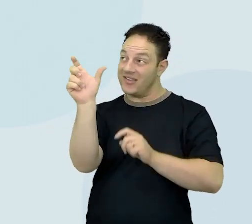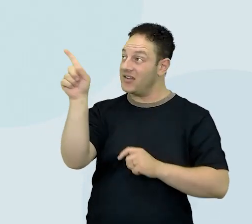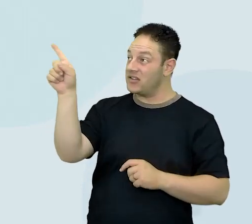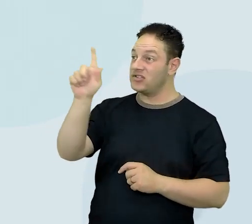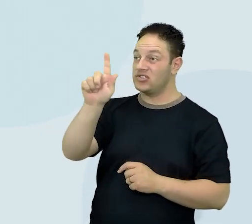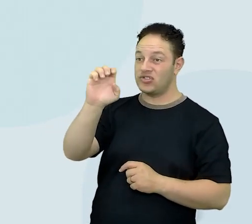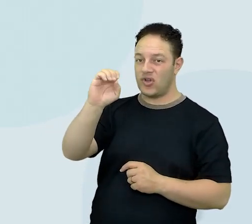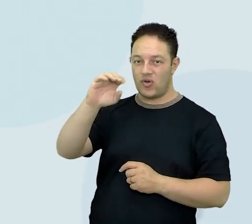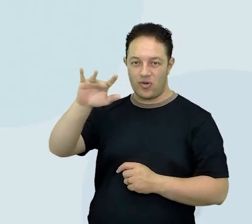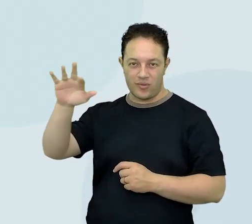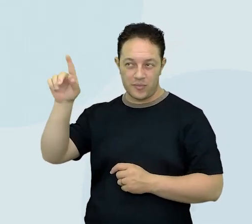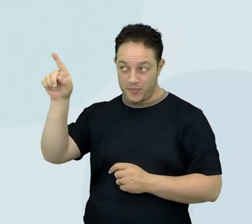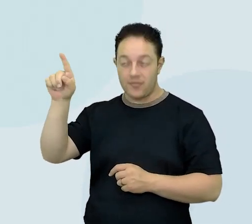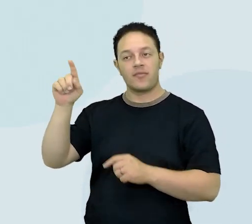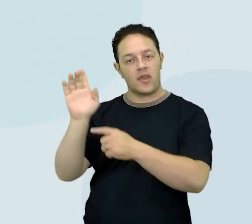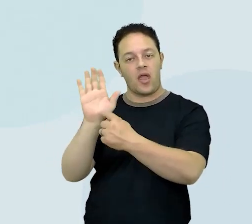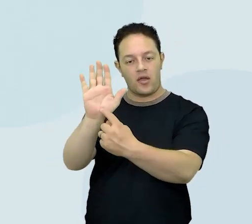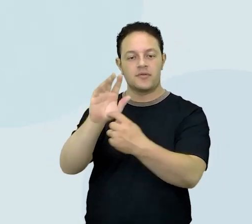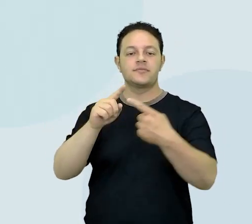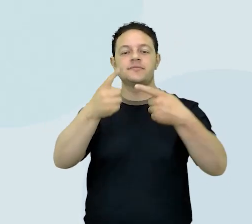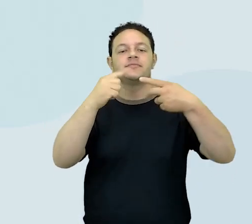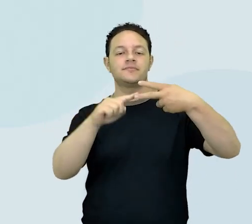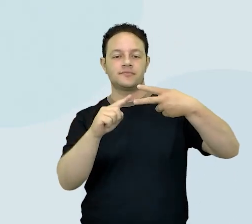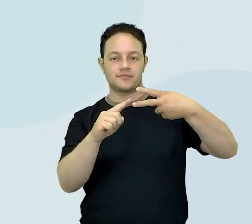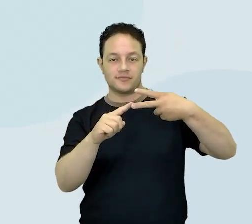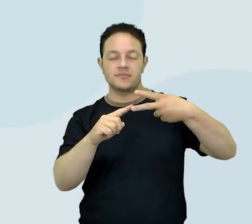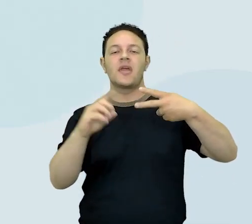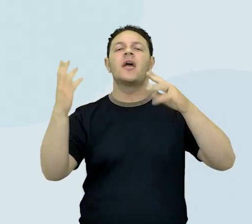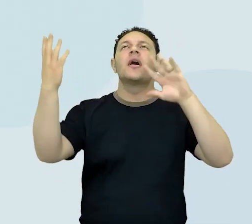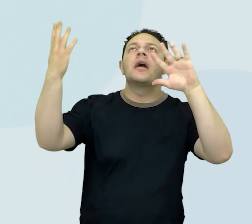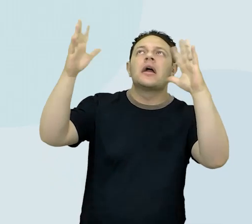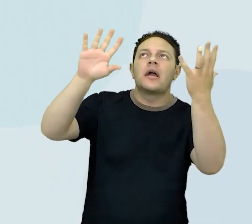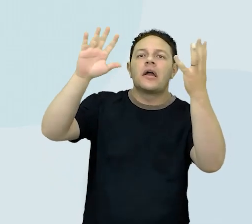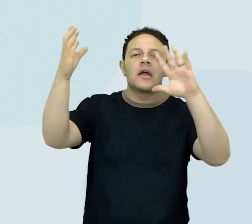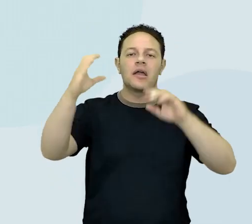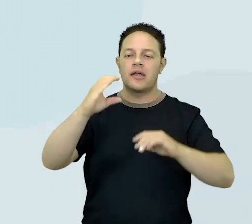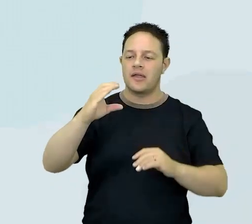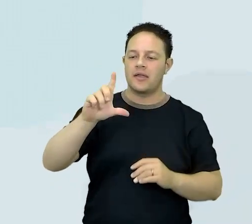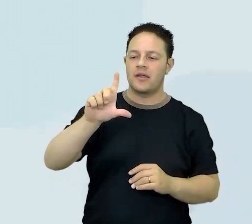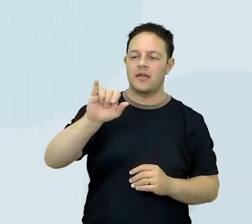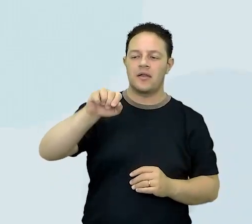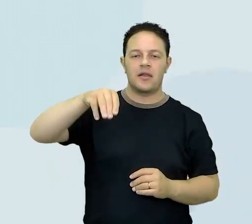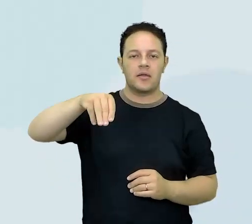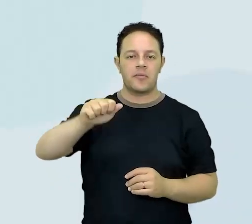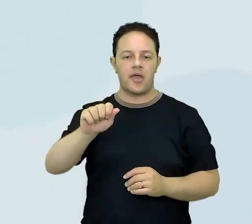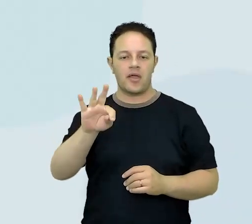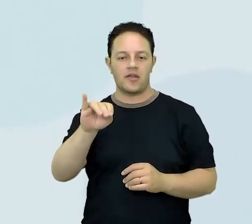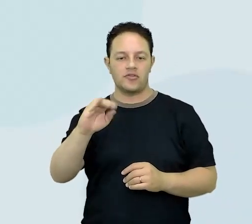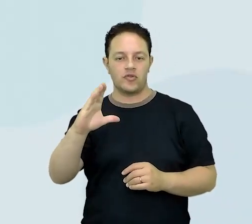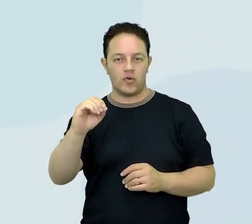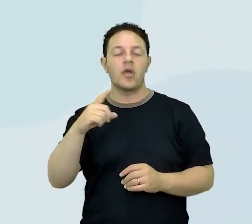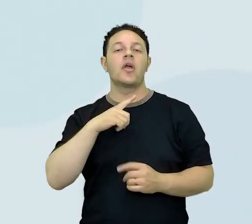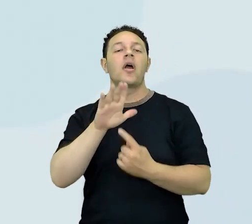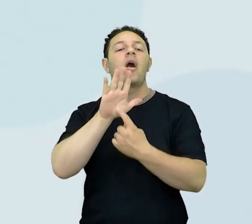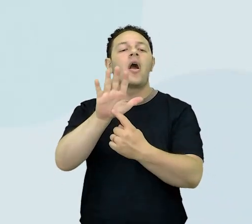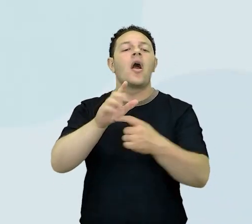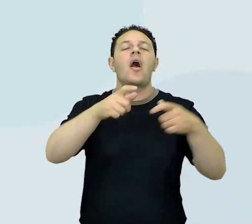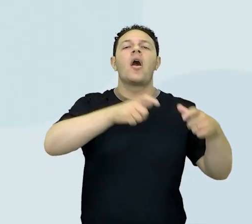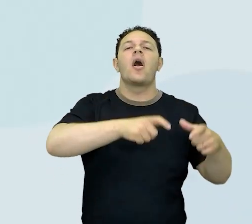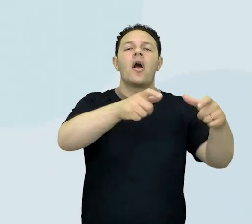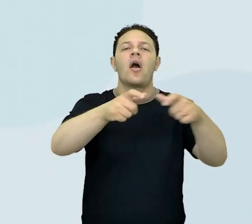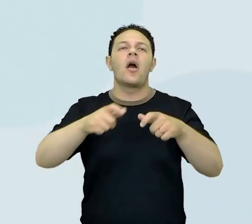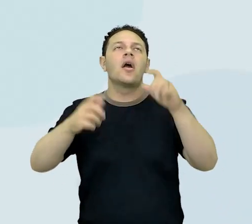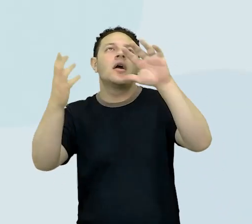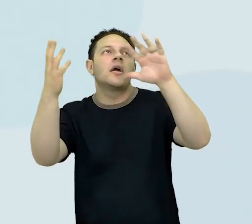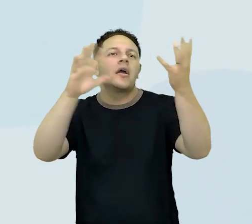vai mostrar isso para vocês. Nós também temos os mapas climáticos, que indicam os tipos de clima que atuam